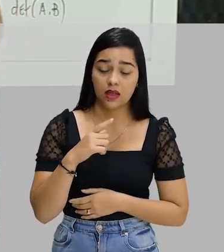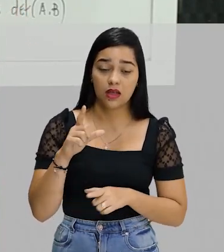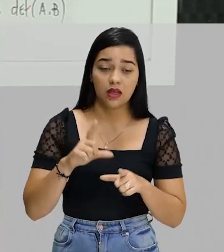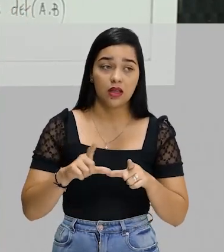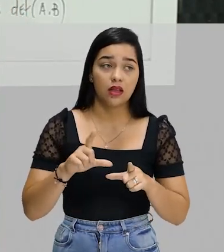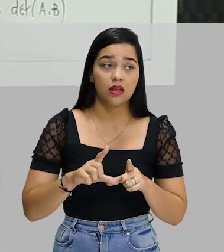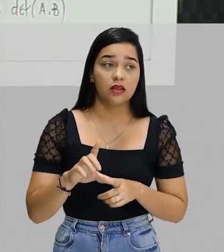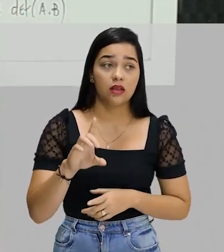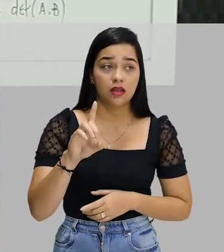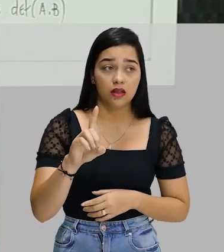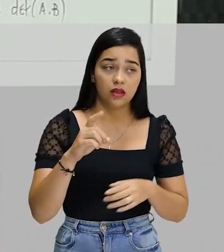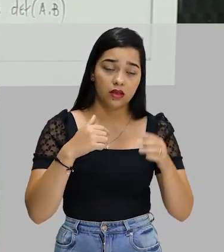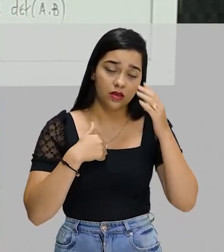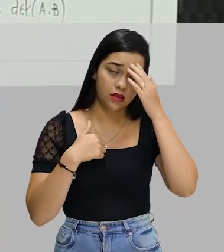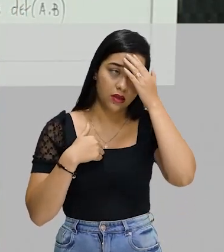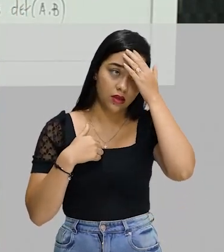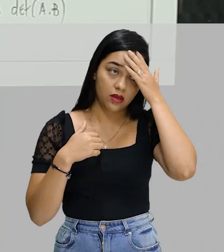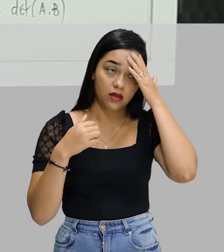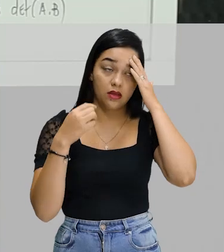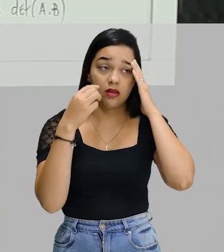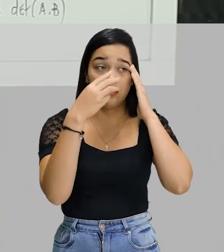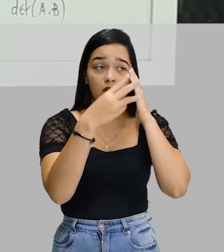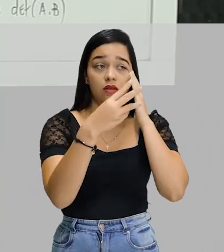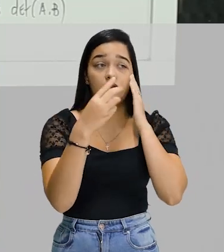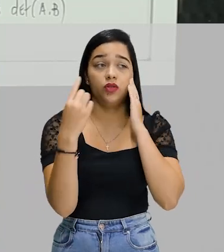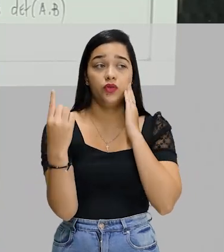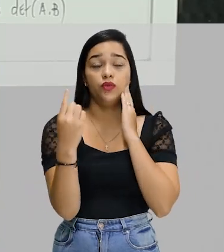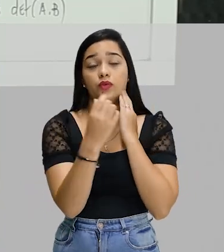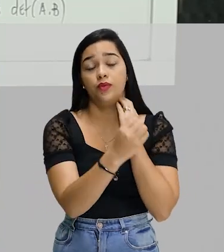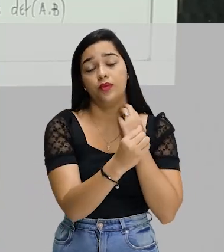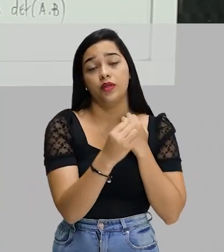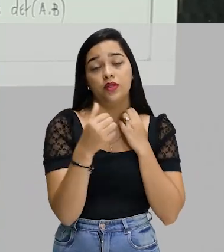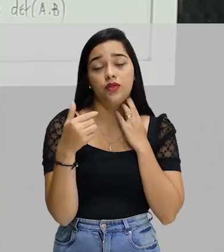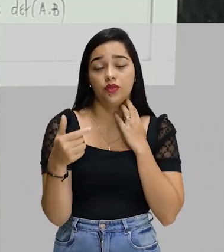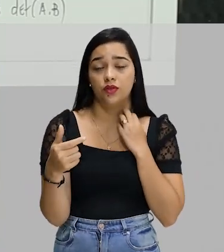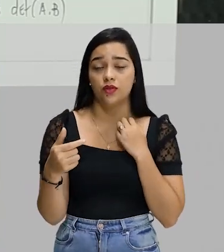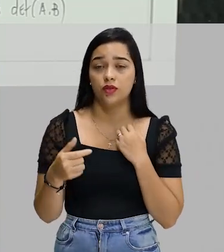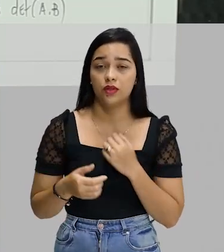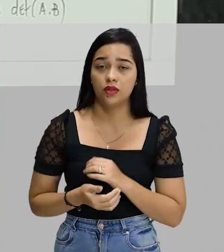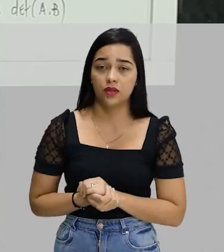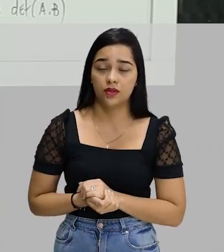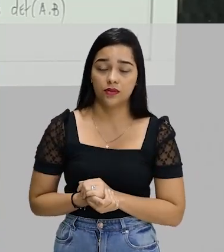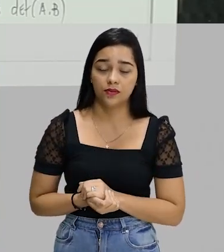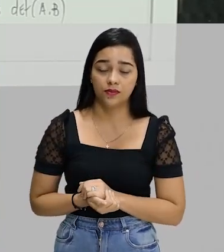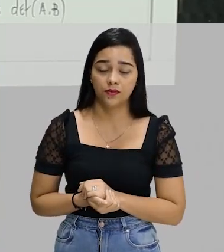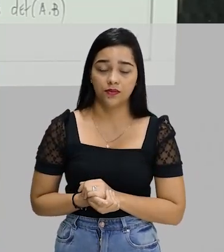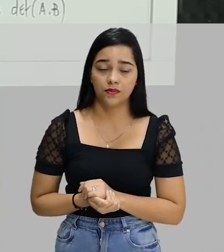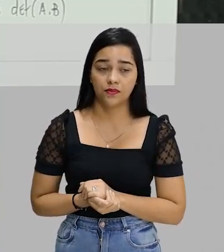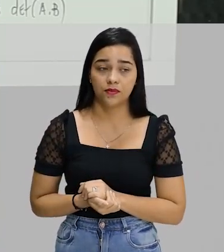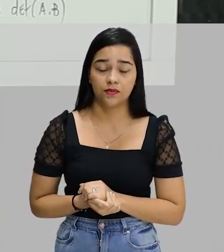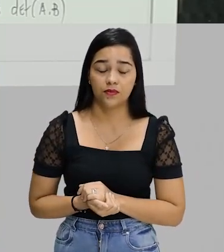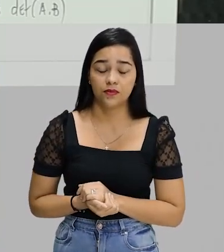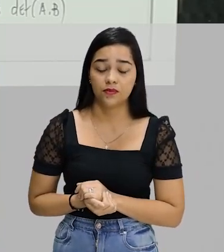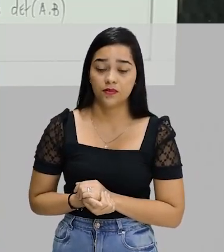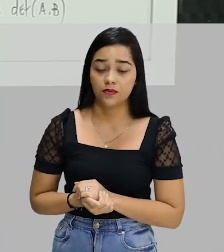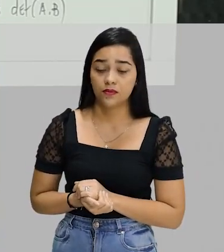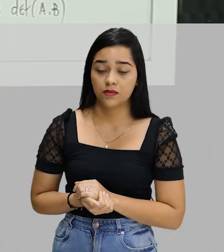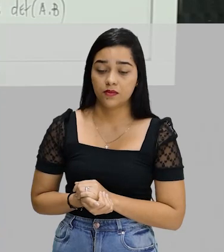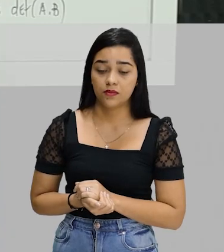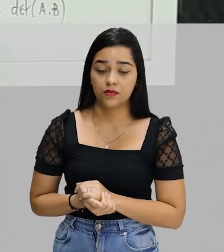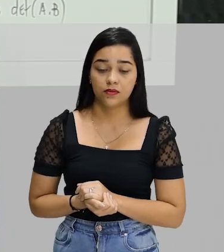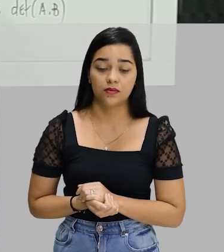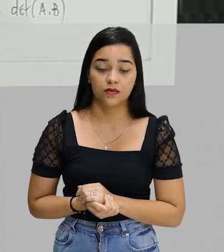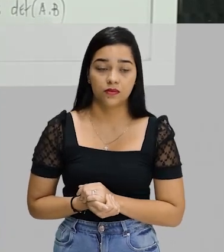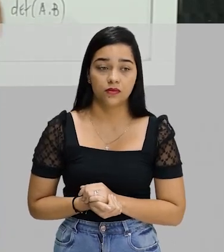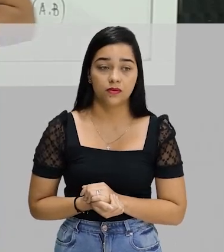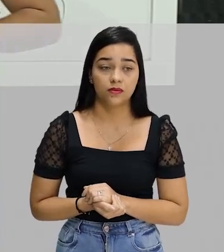D. Eu tenho coluna 3, 1, e essa, aliás, linha formada 3, 1, e essa aqui 6, 2,